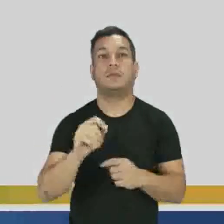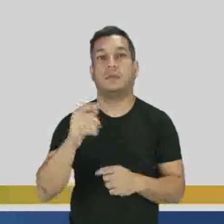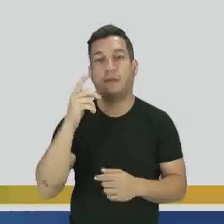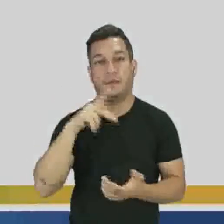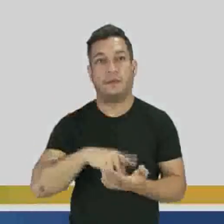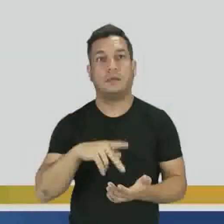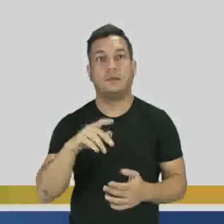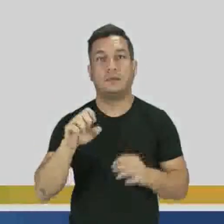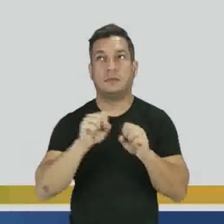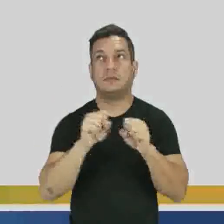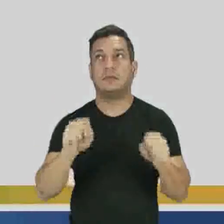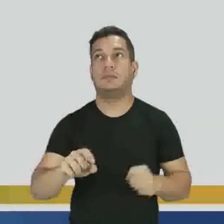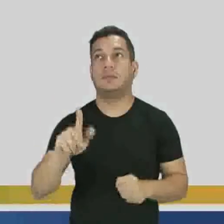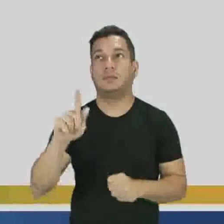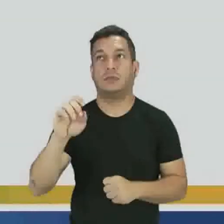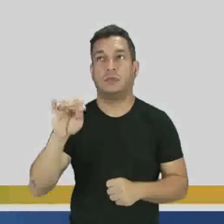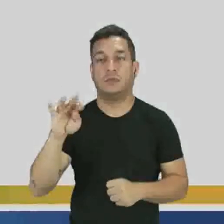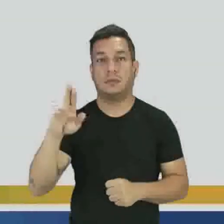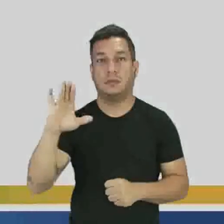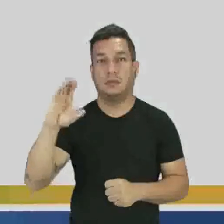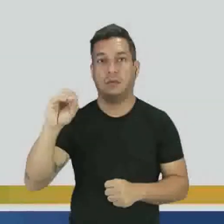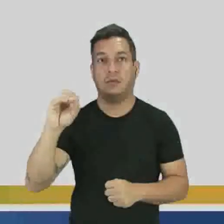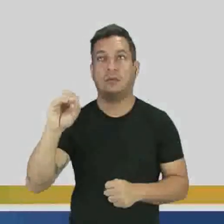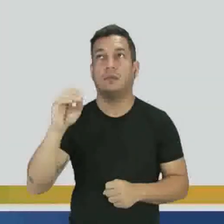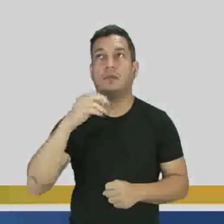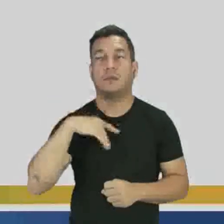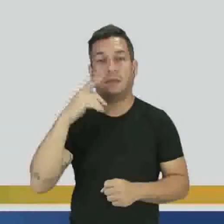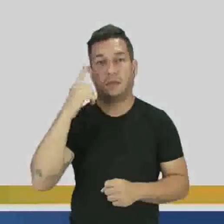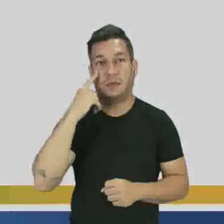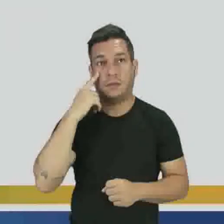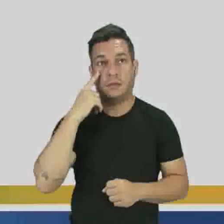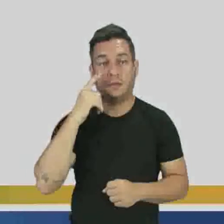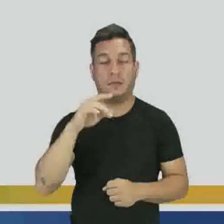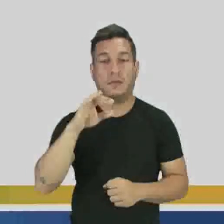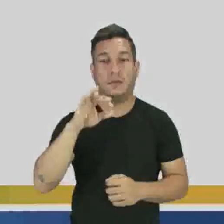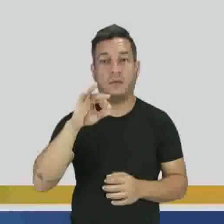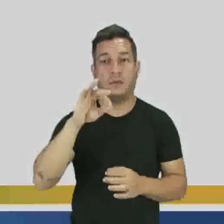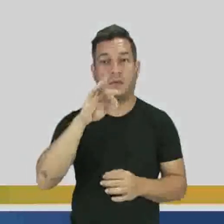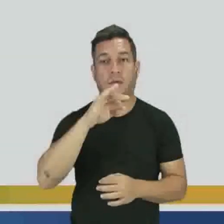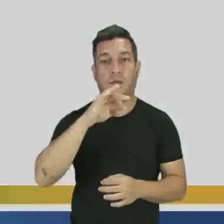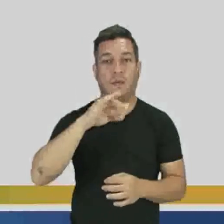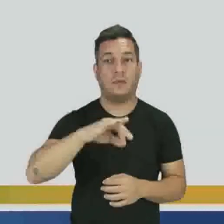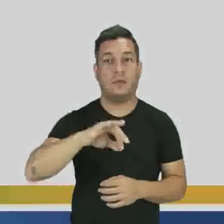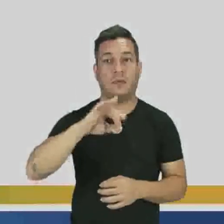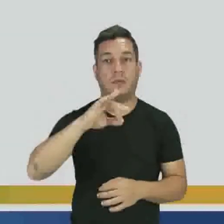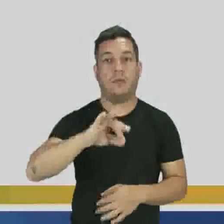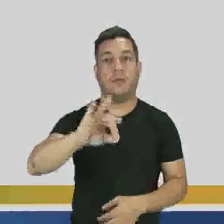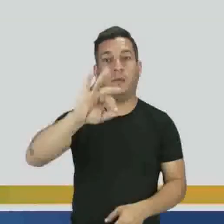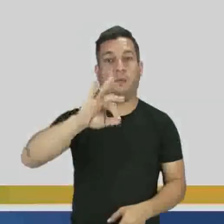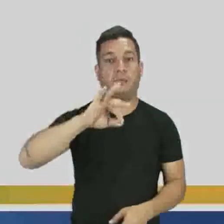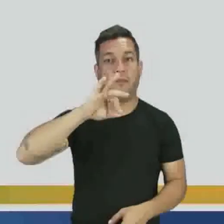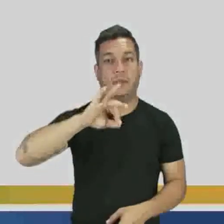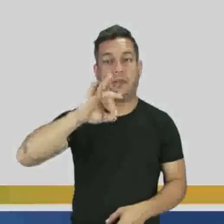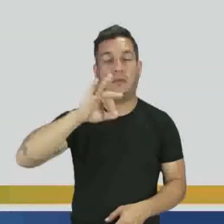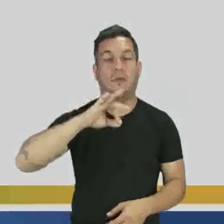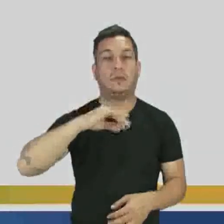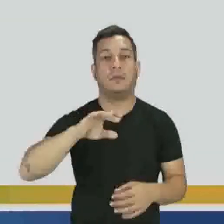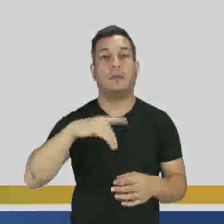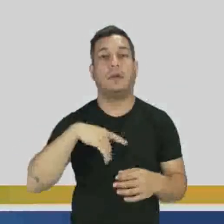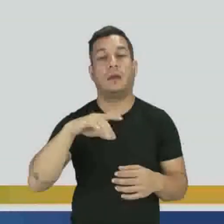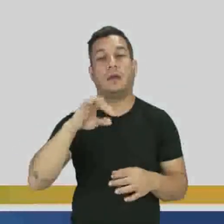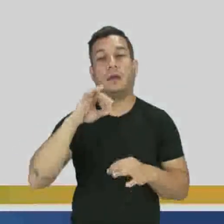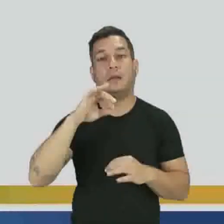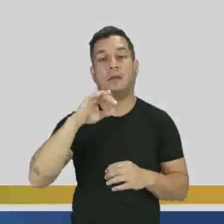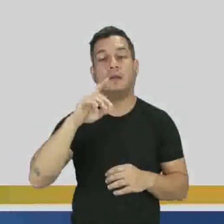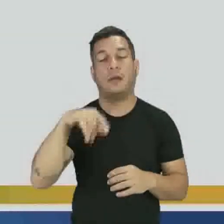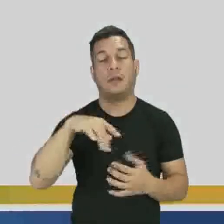geocêntrico. Na verdade, o pêndulo de Foucault ele mostrou o quê, pessoal? Que a Terra ela gira em torno